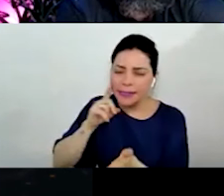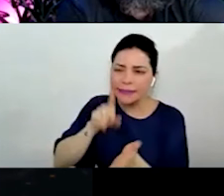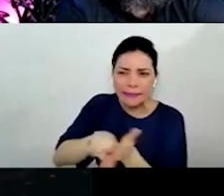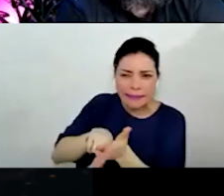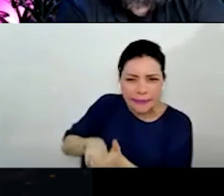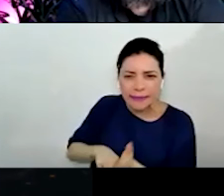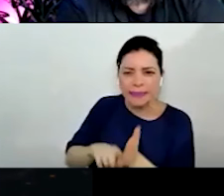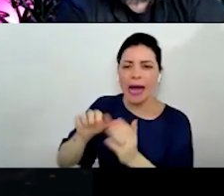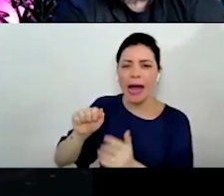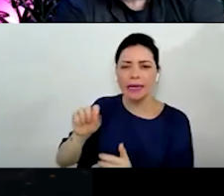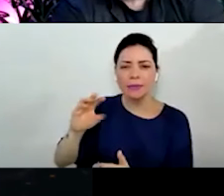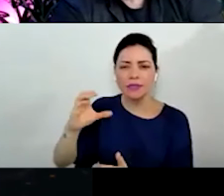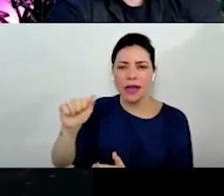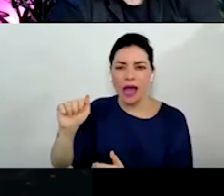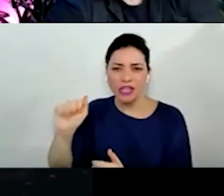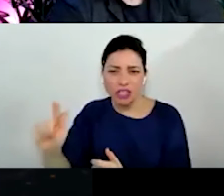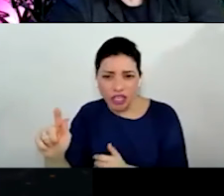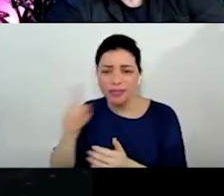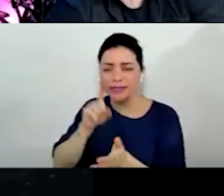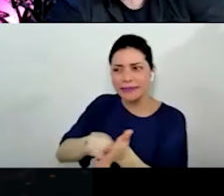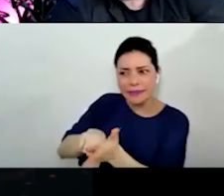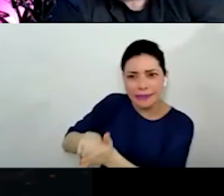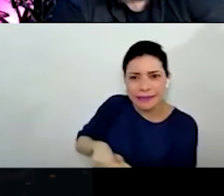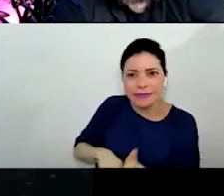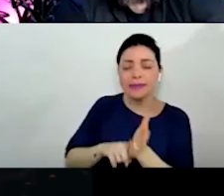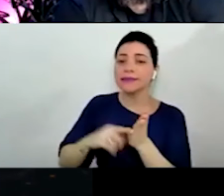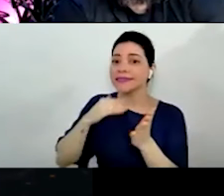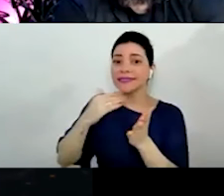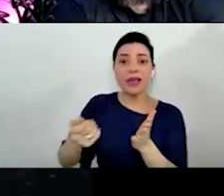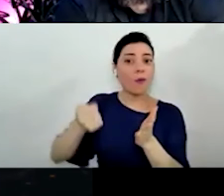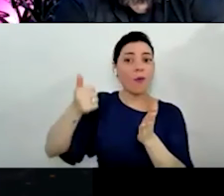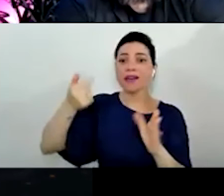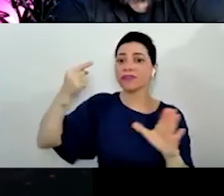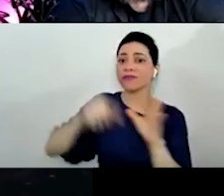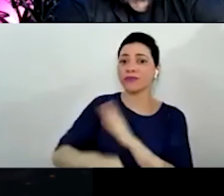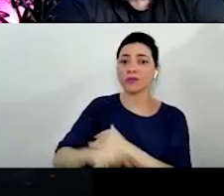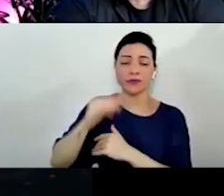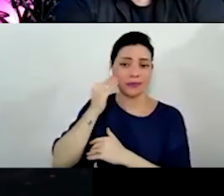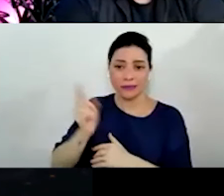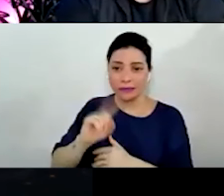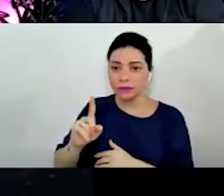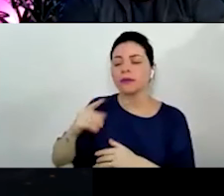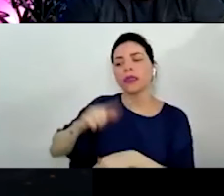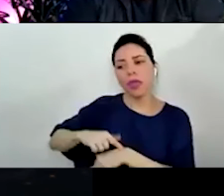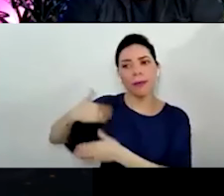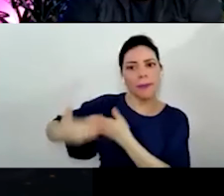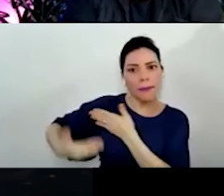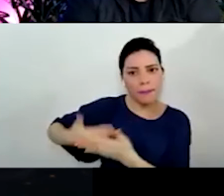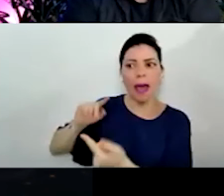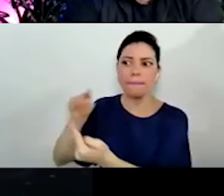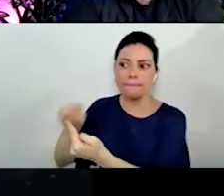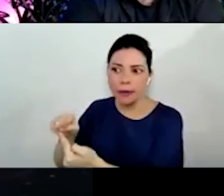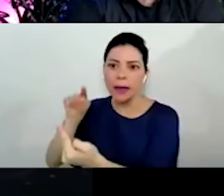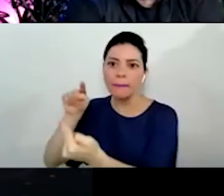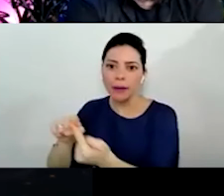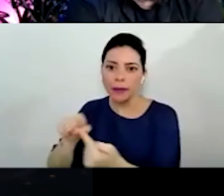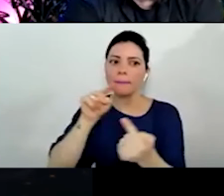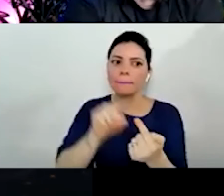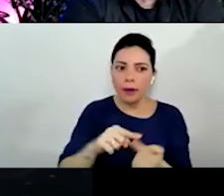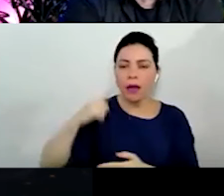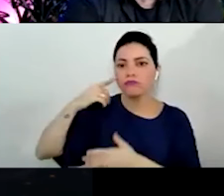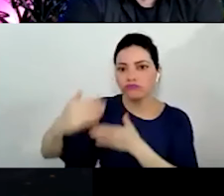quase sem praticamente entender a fundo ela então conforme eu fui aplicando fui evoluindo para mim